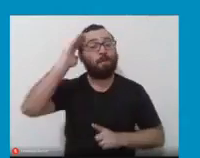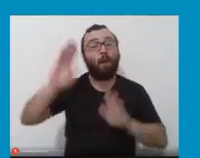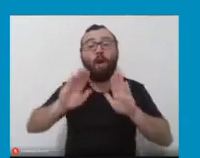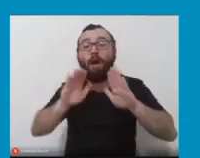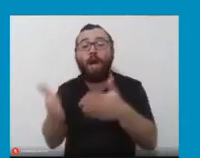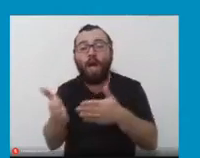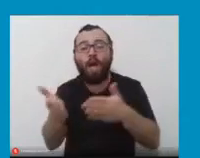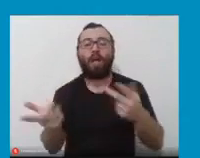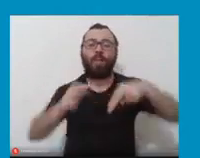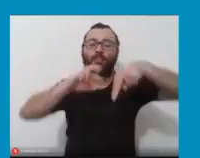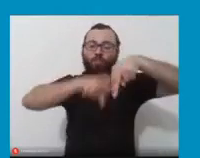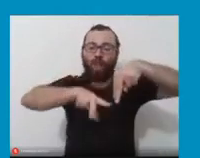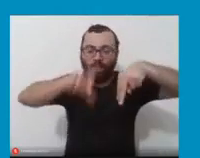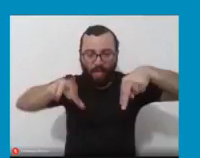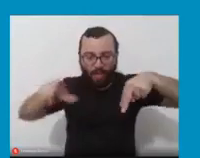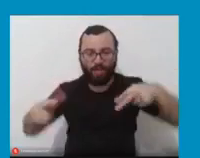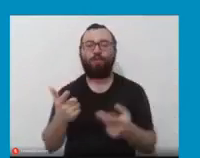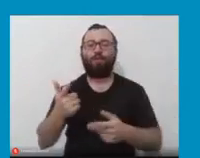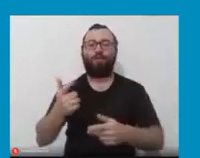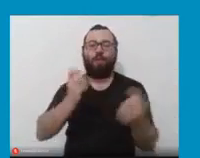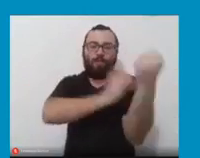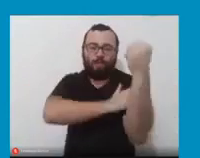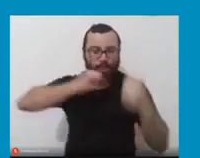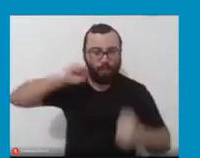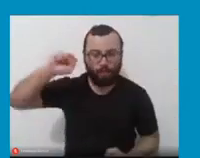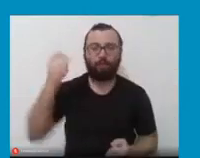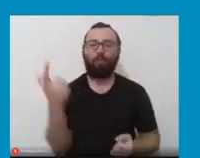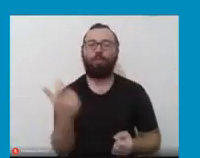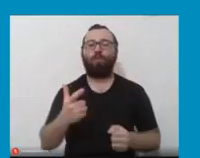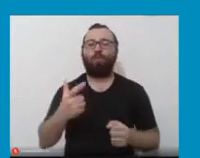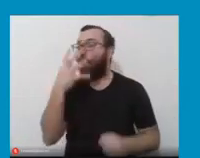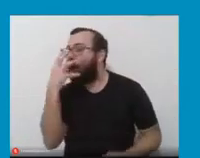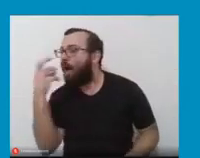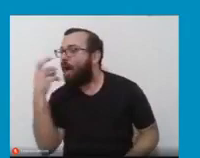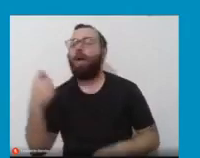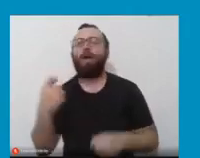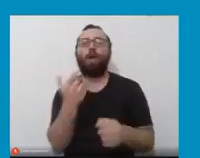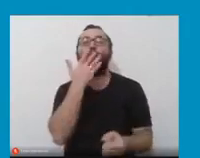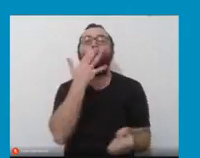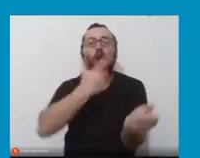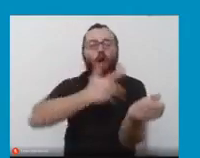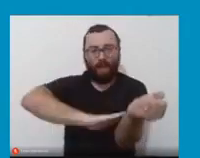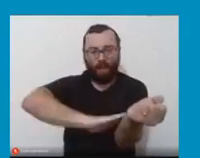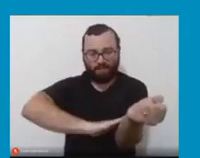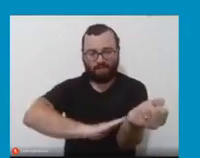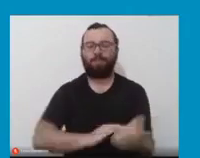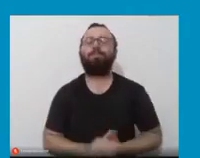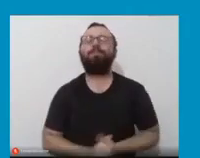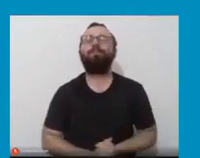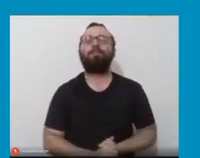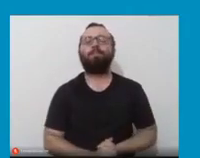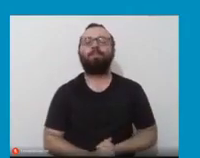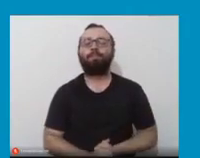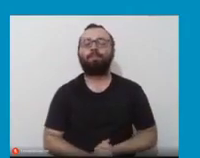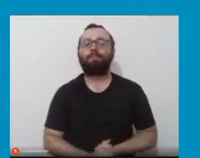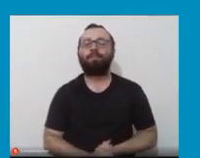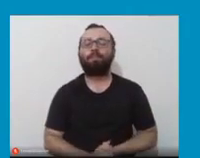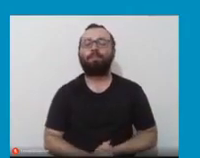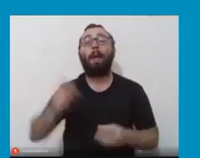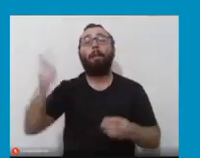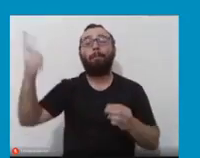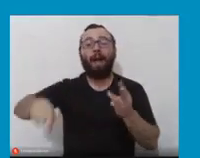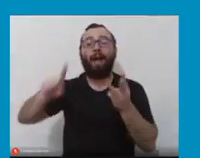gênero, feminismo, orientação sexual e cor-raça. Também conosco,